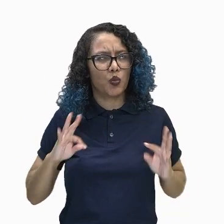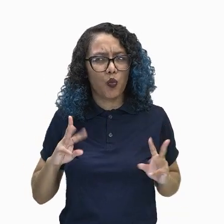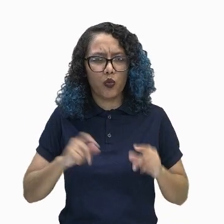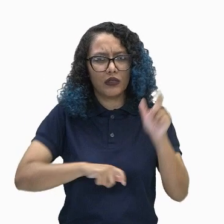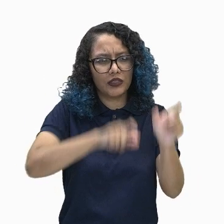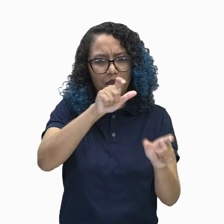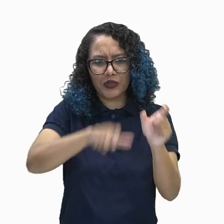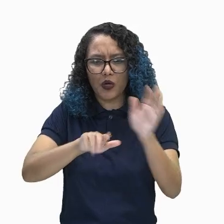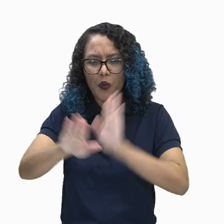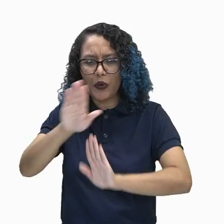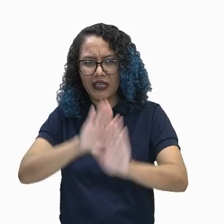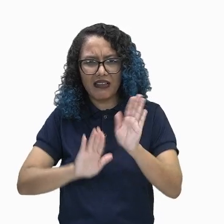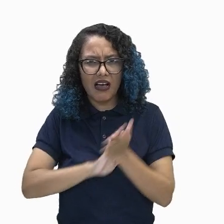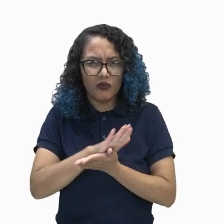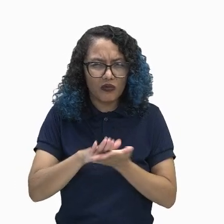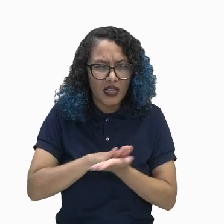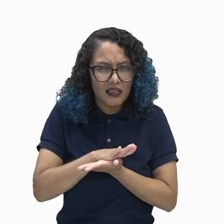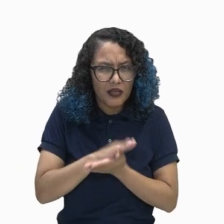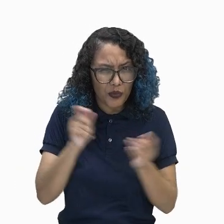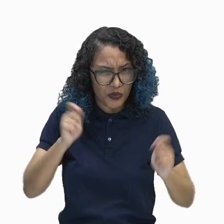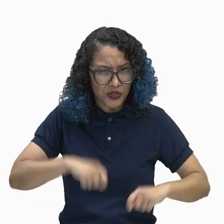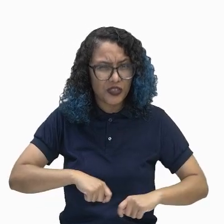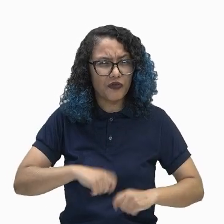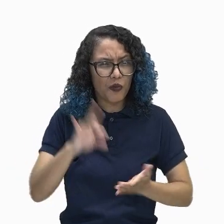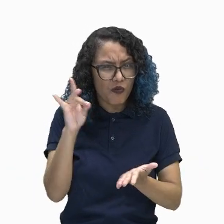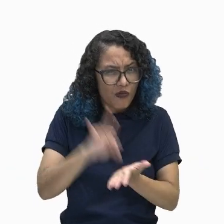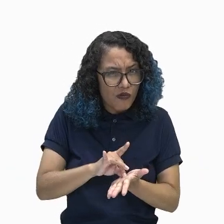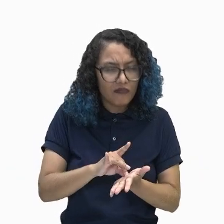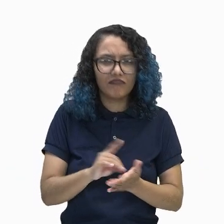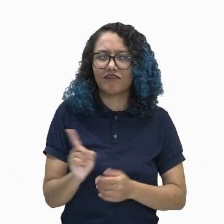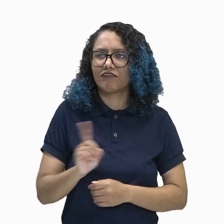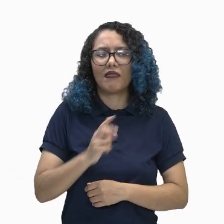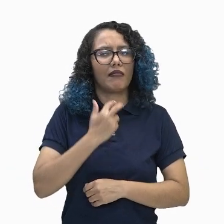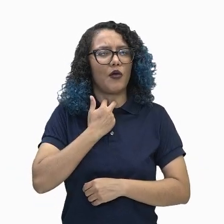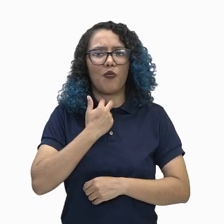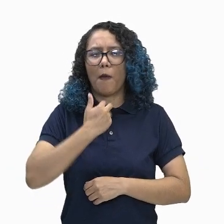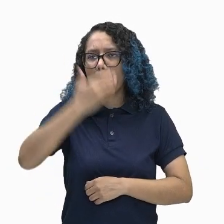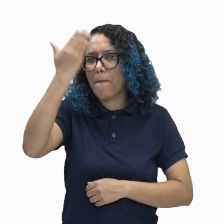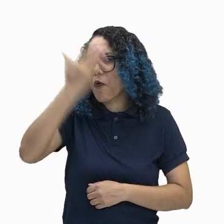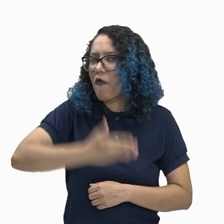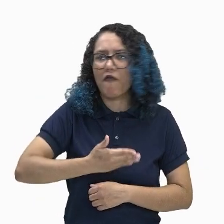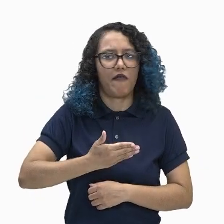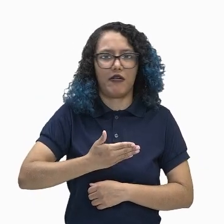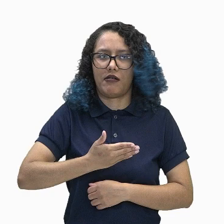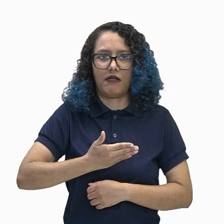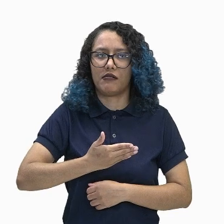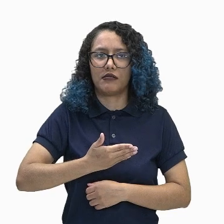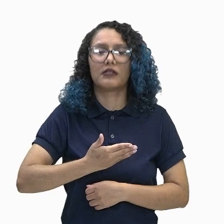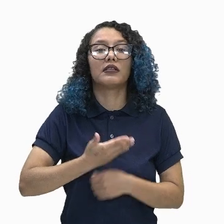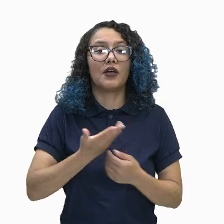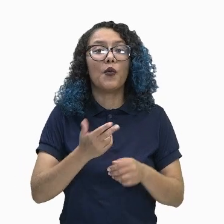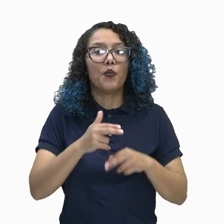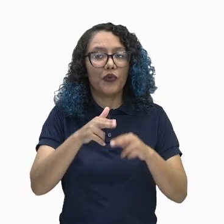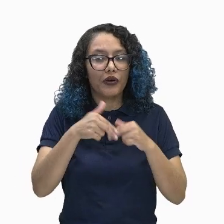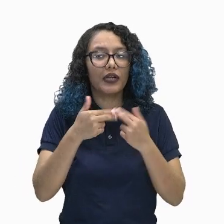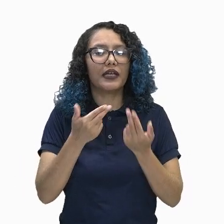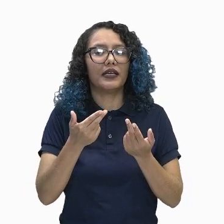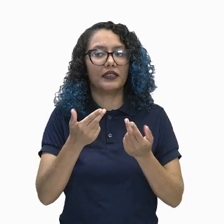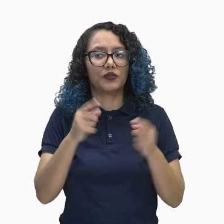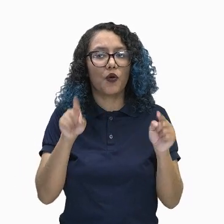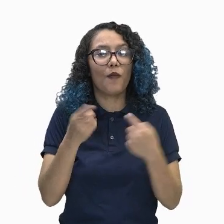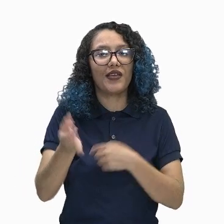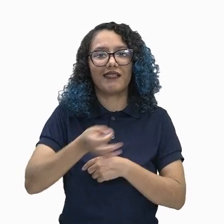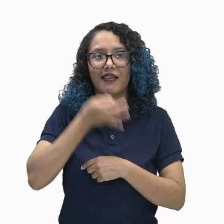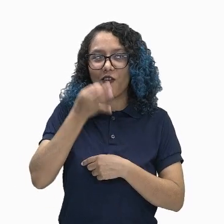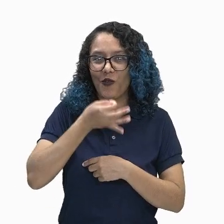são descuidadas dessa forma? Percebam que não, eu não posso comprovar isso. Então, eu tenho claramente uma